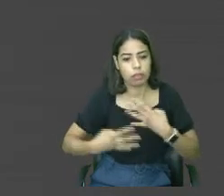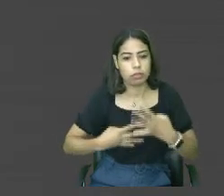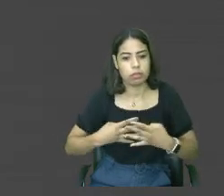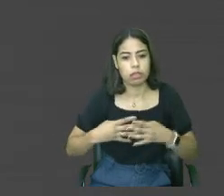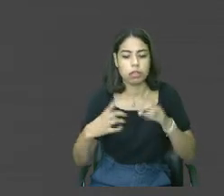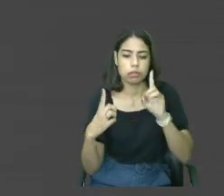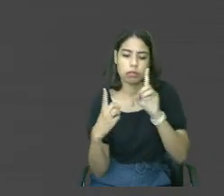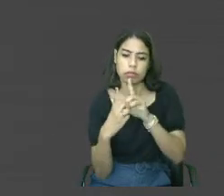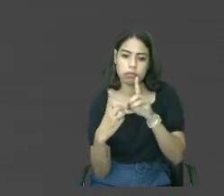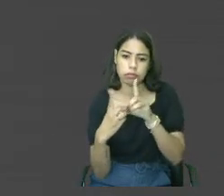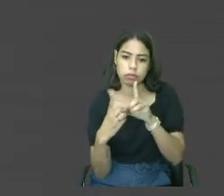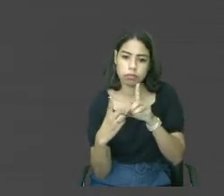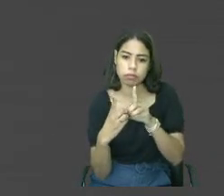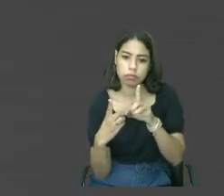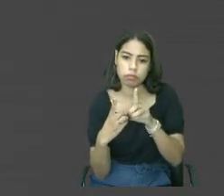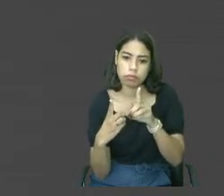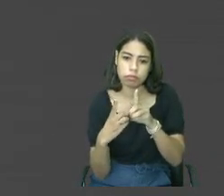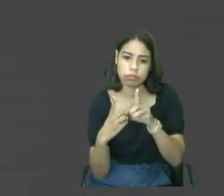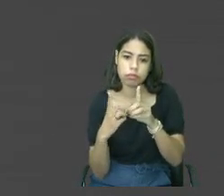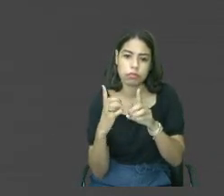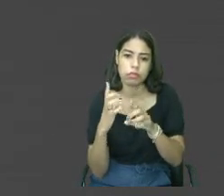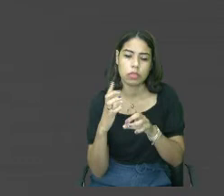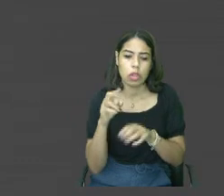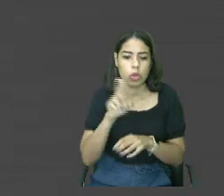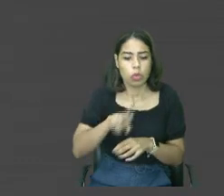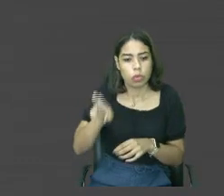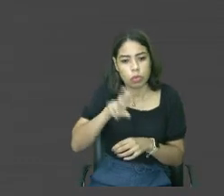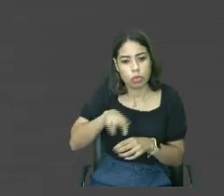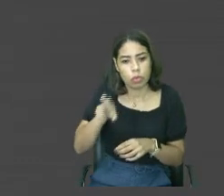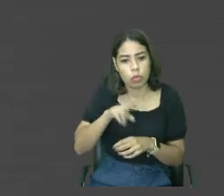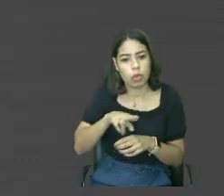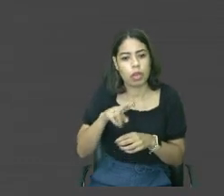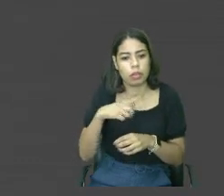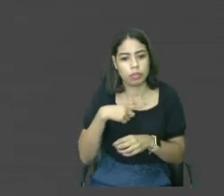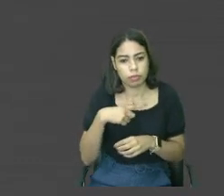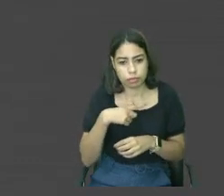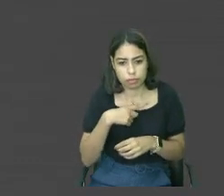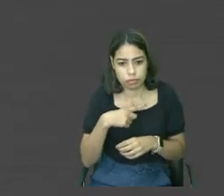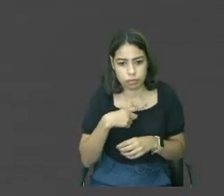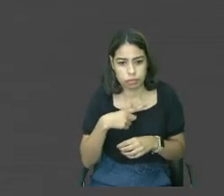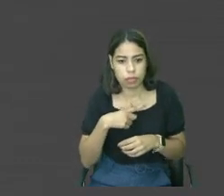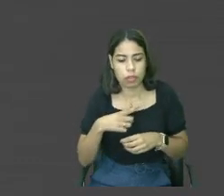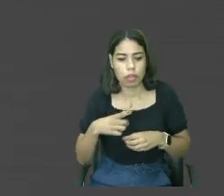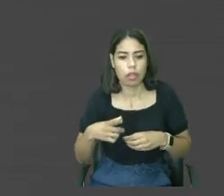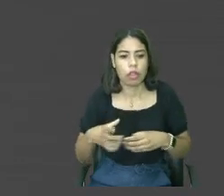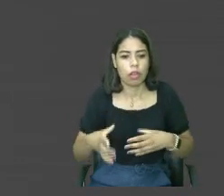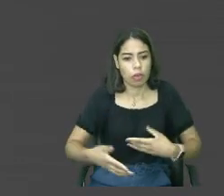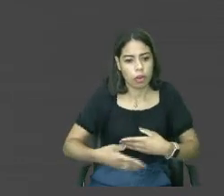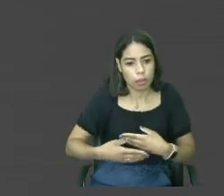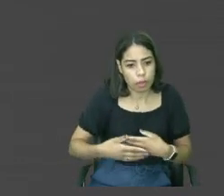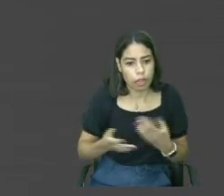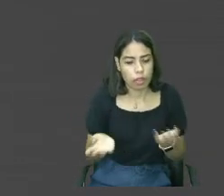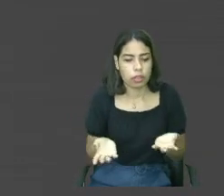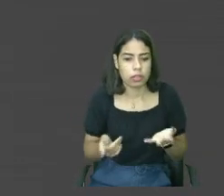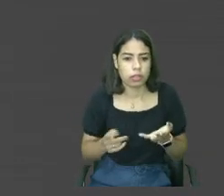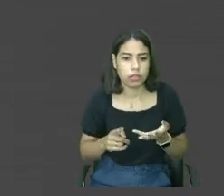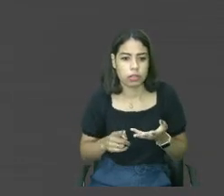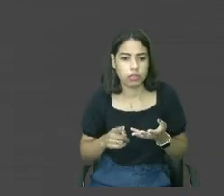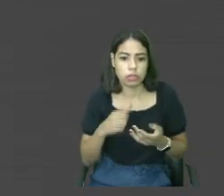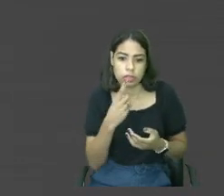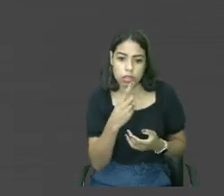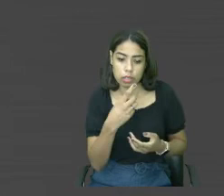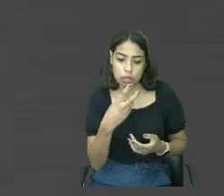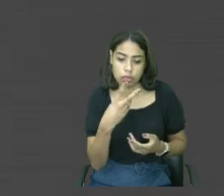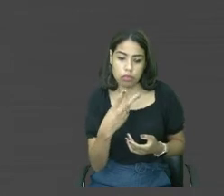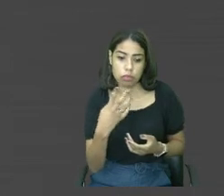atendimentos, número de usuários ativos de cada serviço, os acolhimentos, né? Acolhimentos realizados, 124